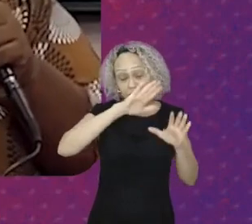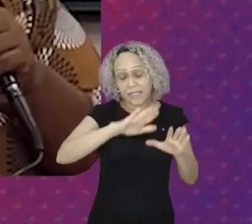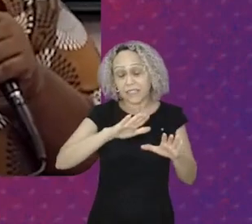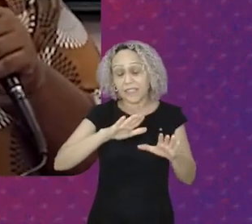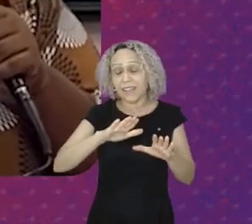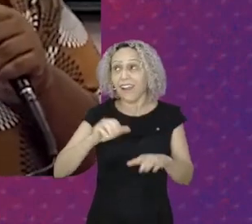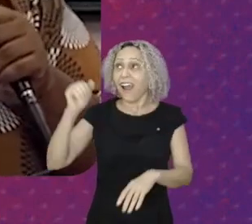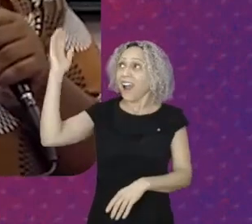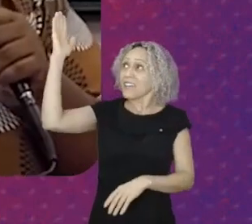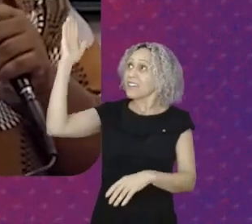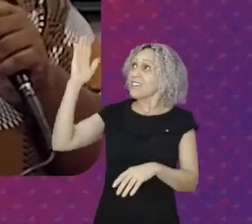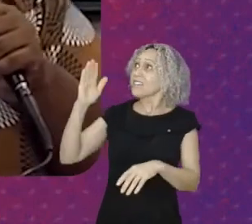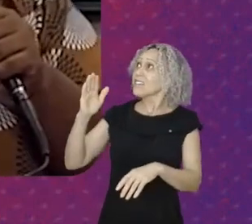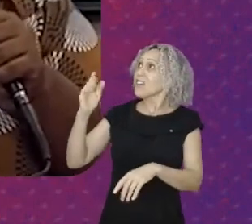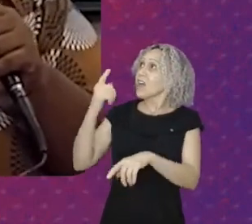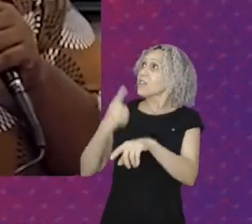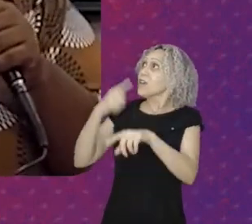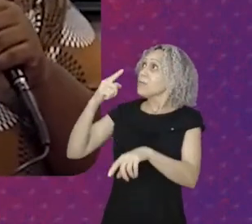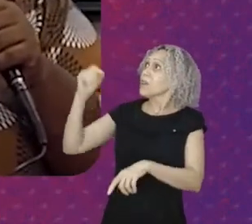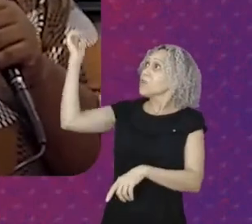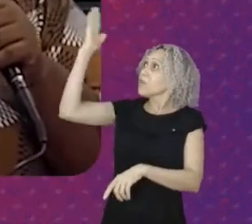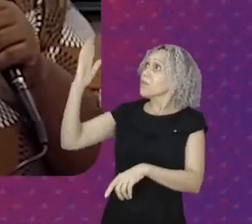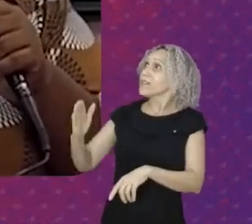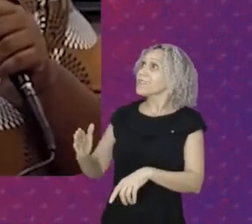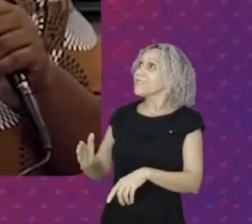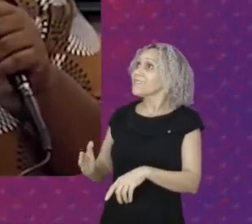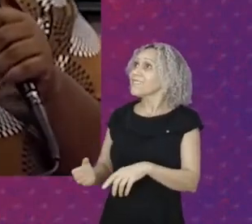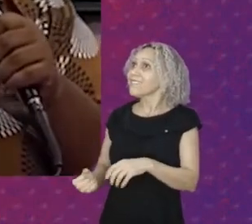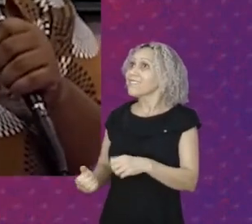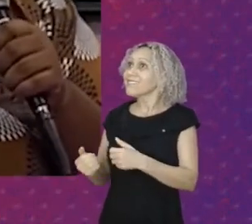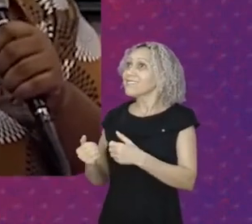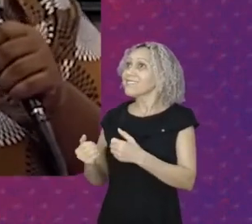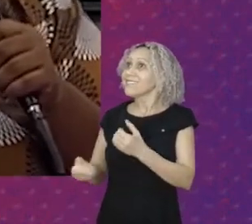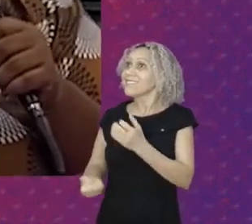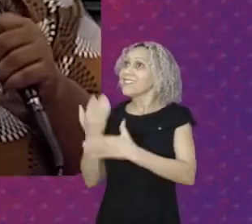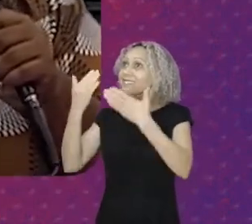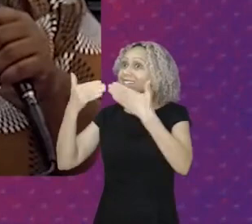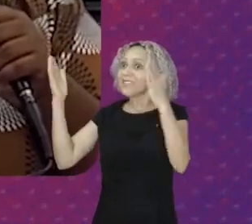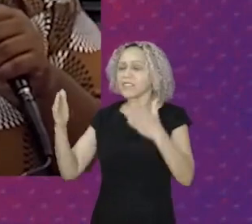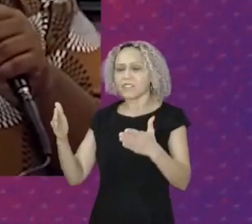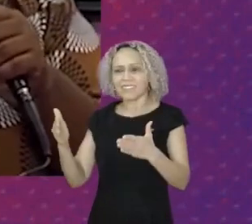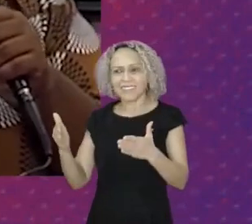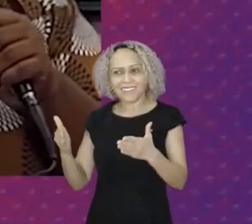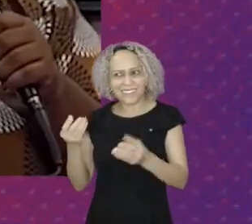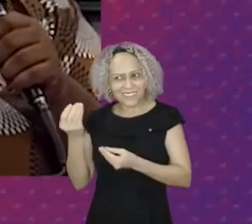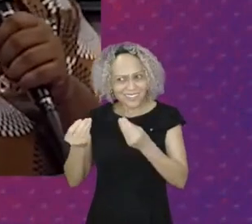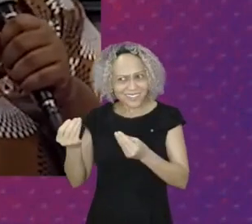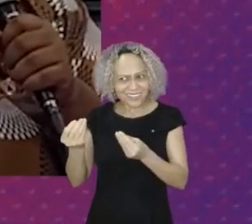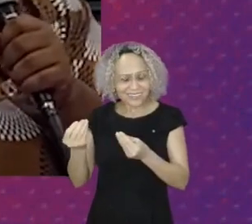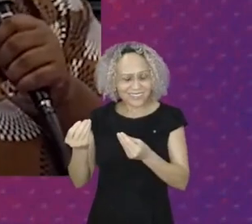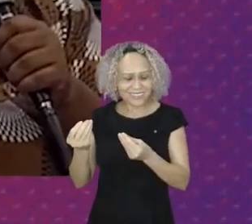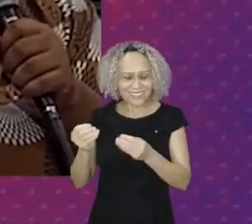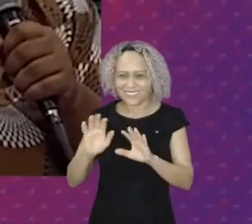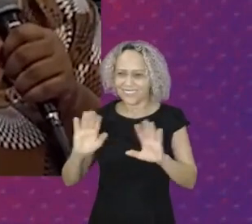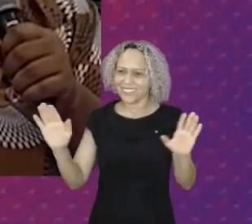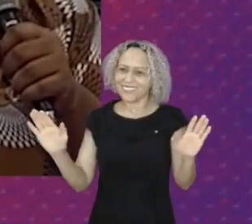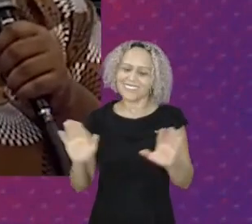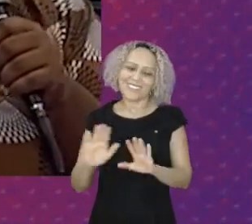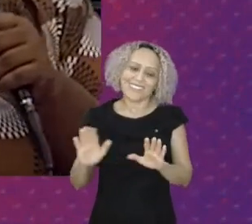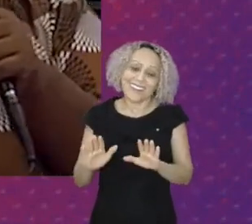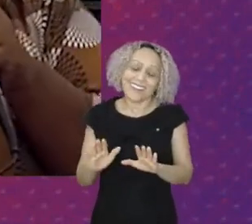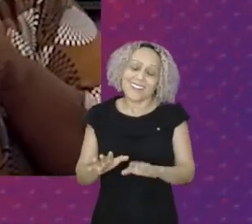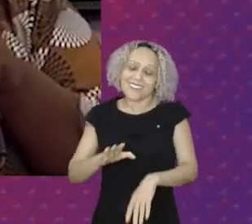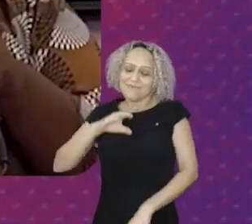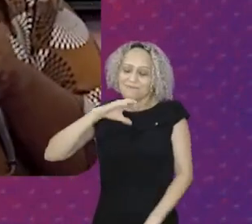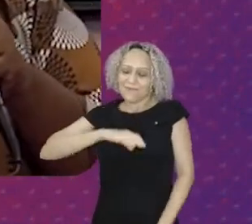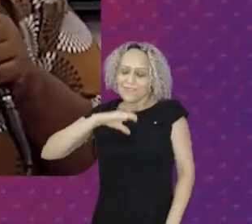que foi o tráfico humano de África para o Brasil, né? A contribuição da população